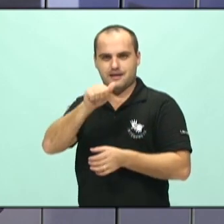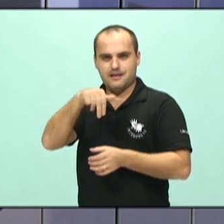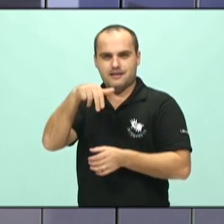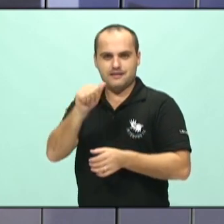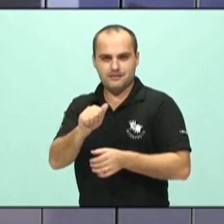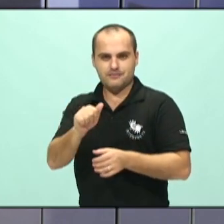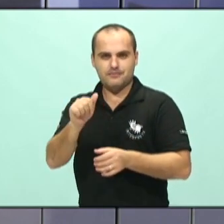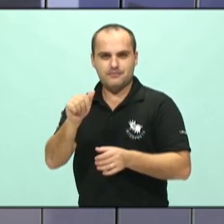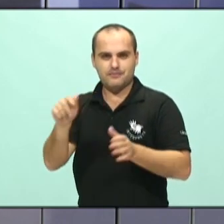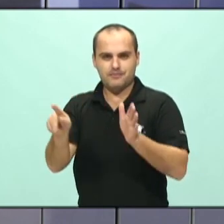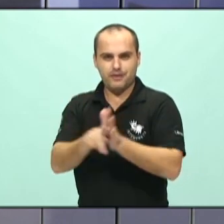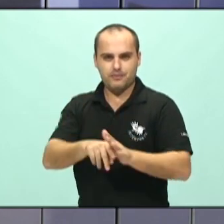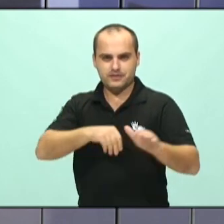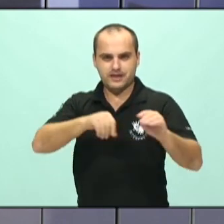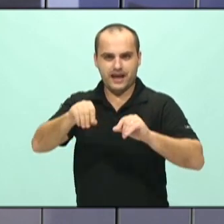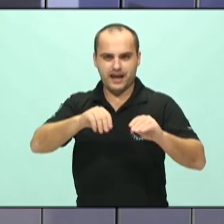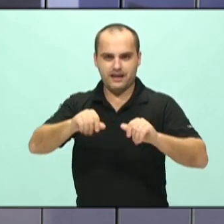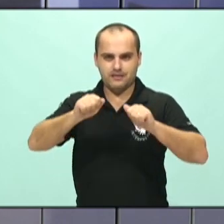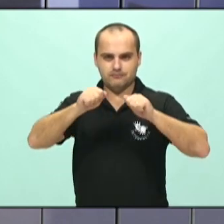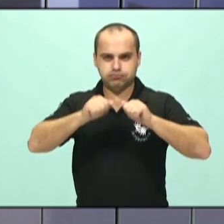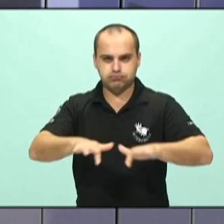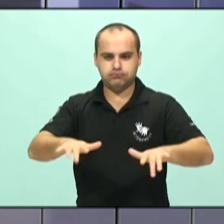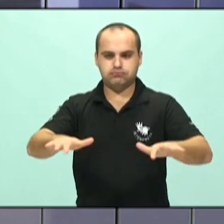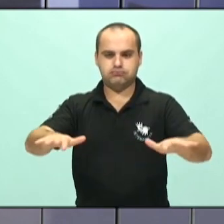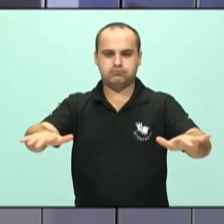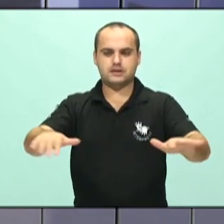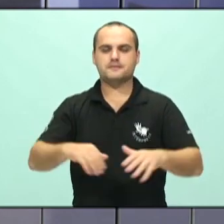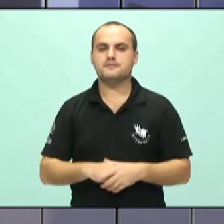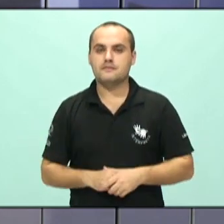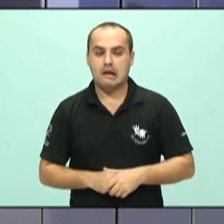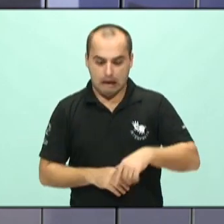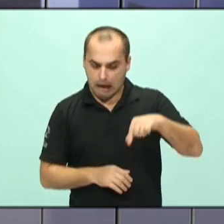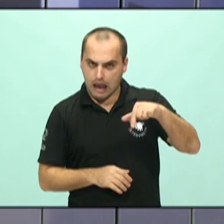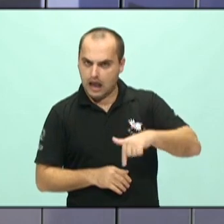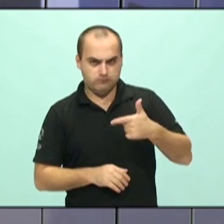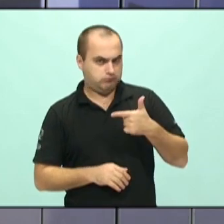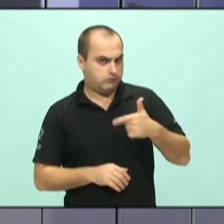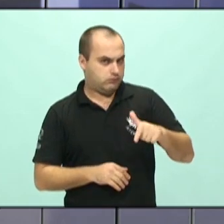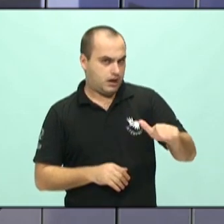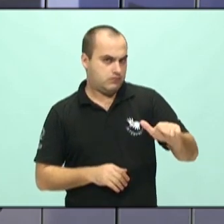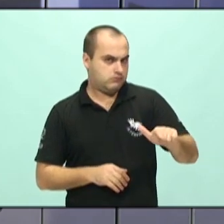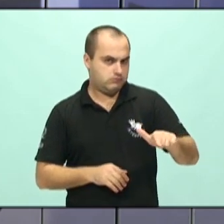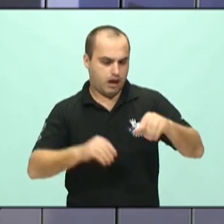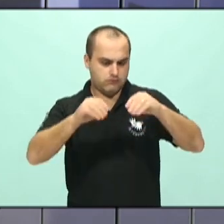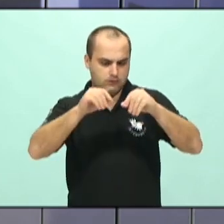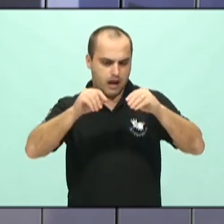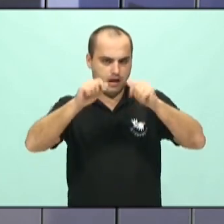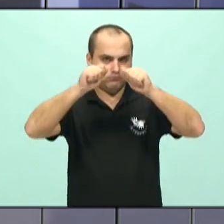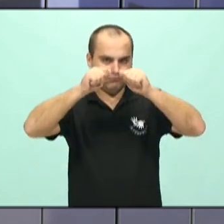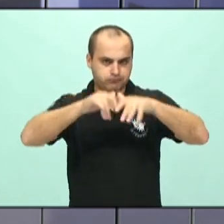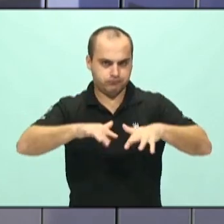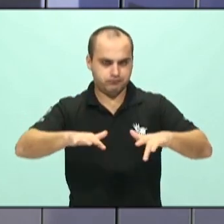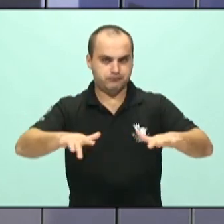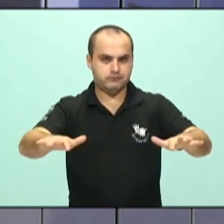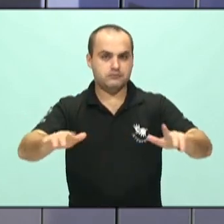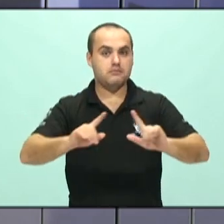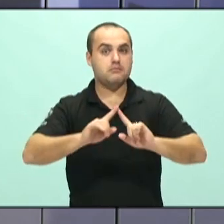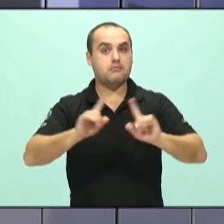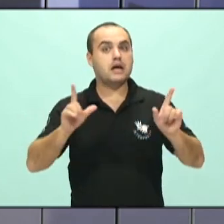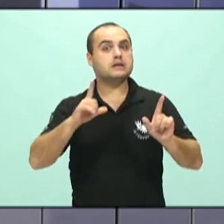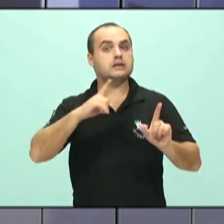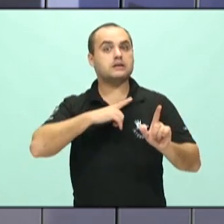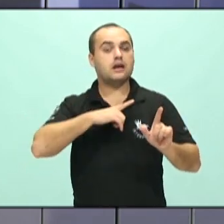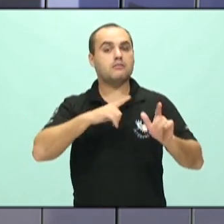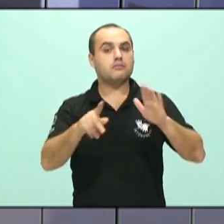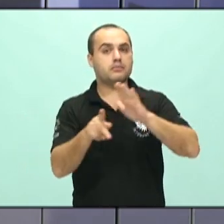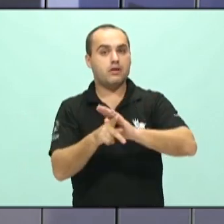Brumadinho. Nós aqui não temos barragem para causar esse problema. Mas nós temos um pool de petróleo